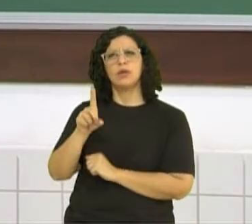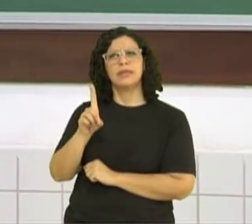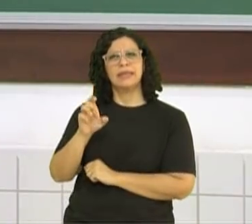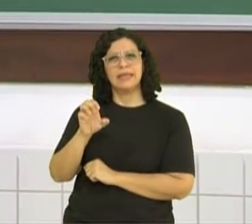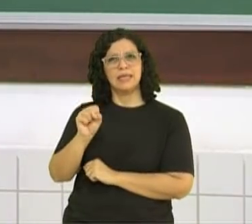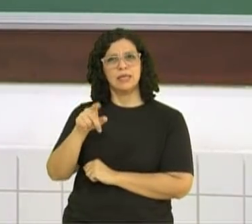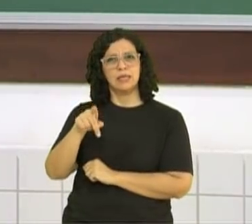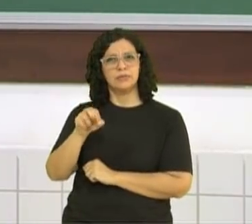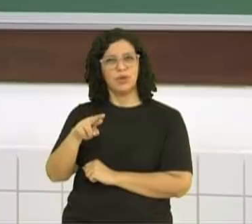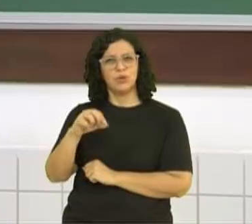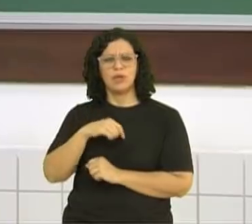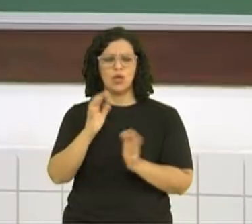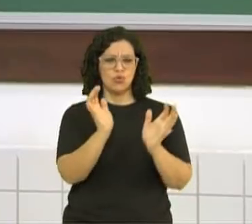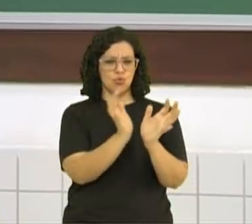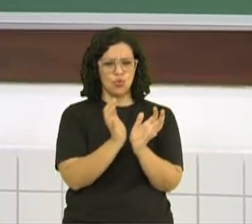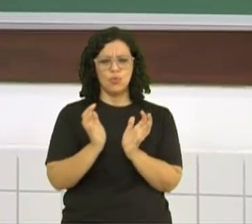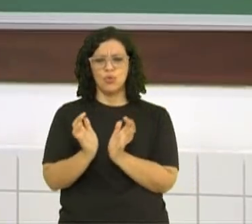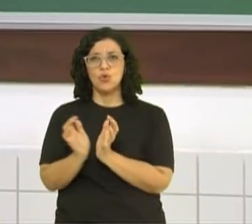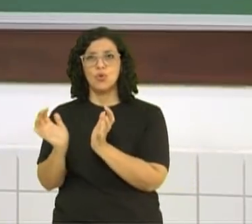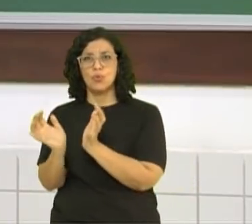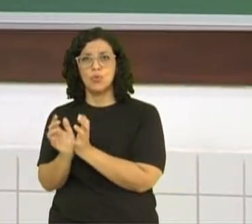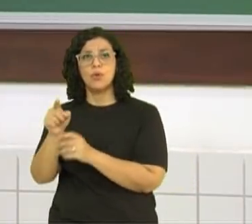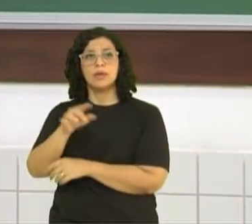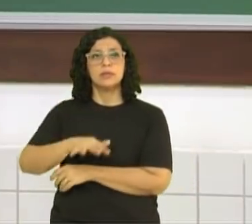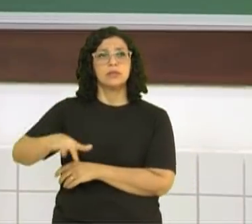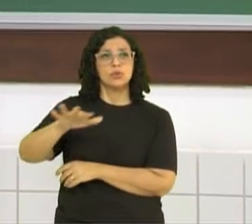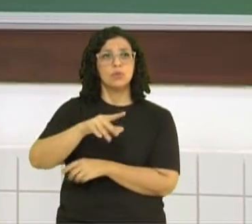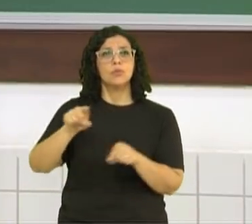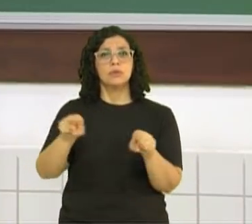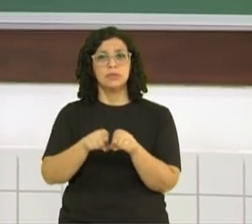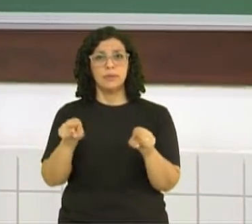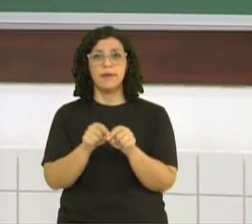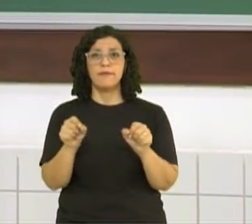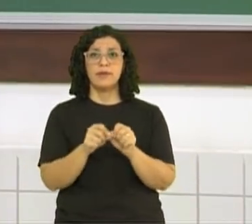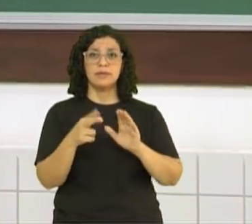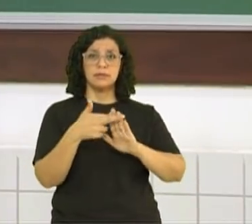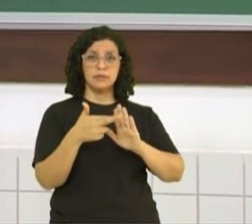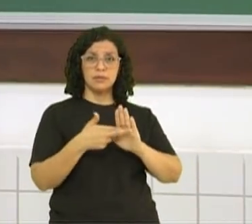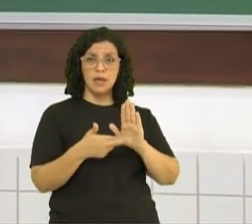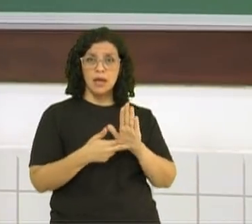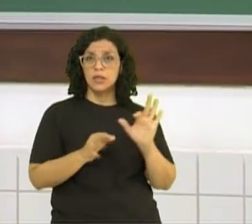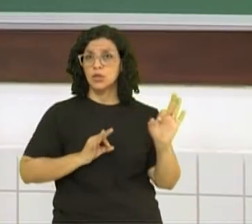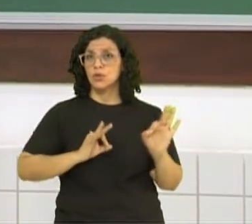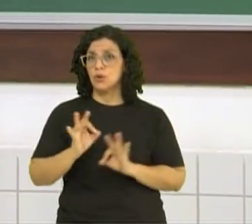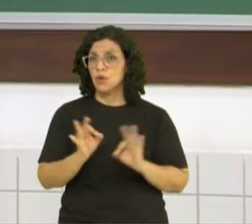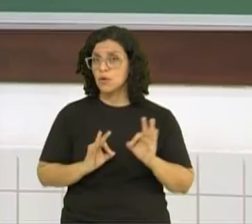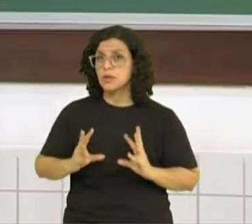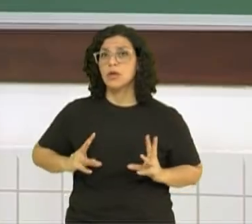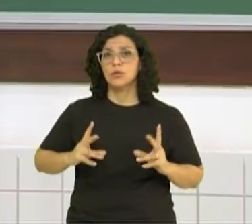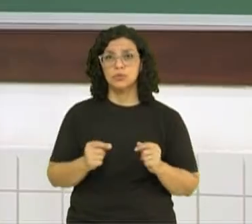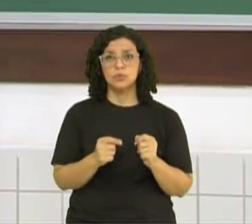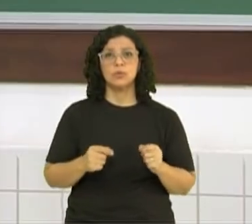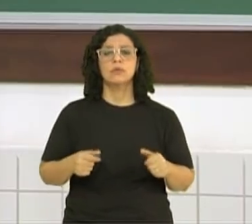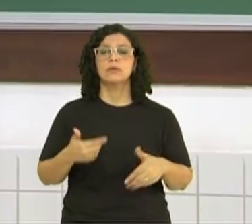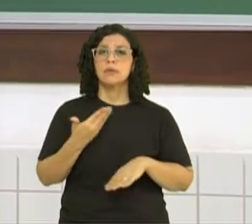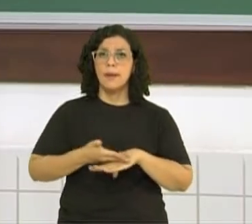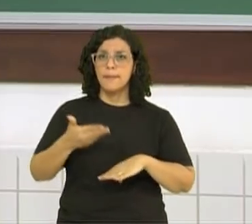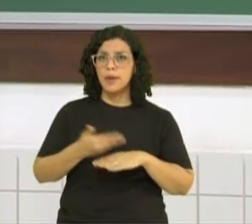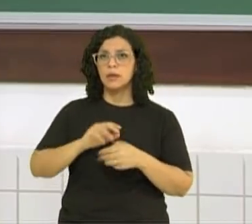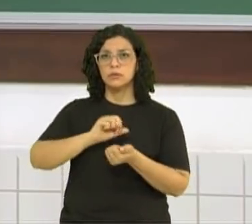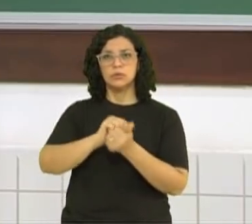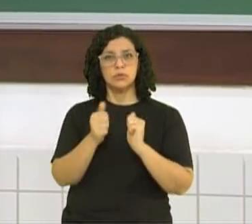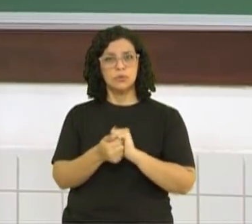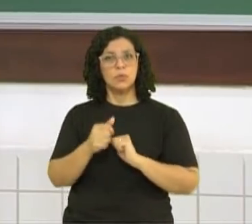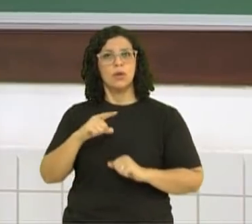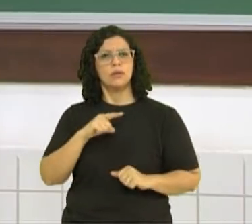falar em muitas das entidades do desporto. Então são estas entidades que vão regulamentar e organizar toda e qualquer modalidade